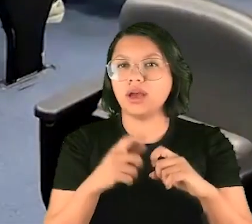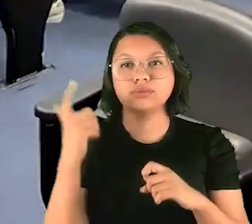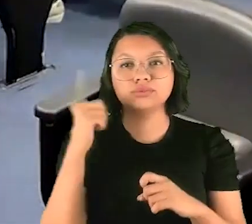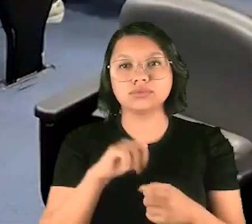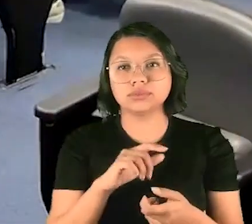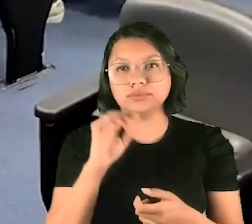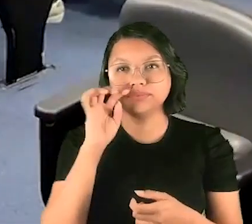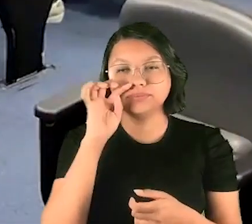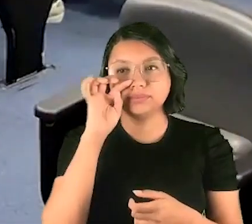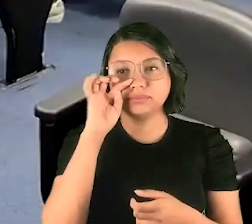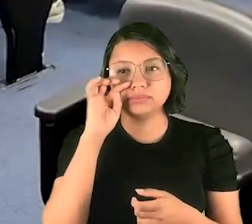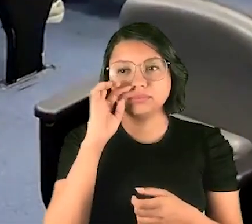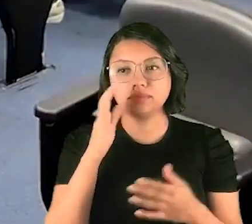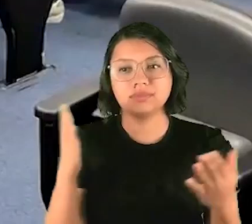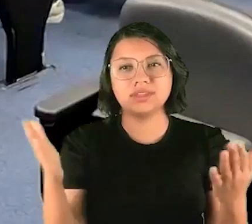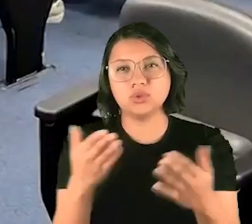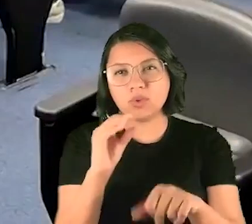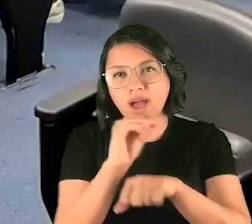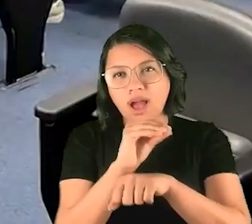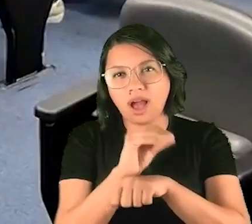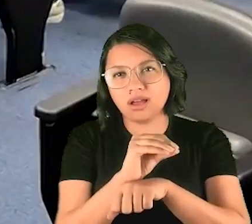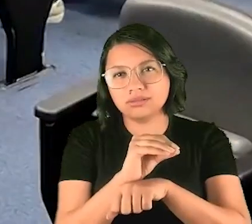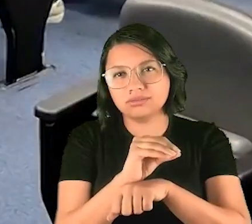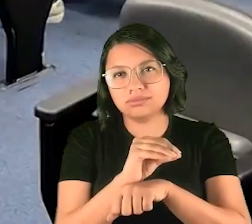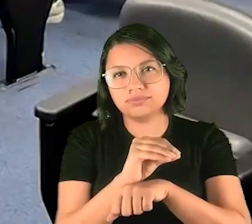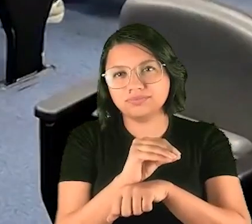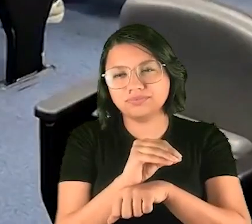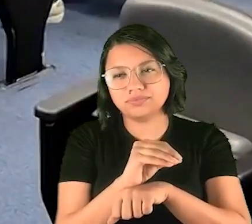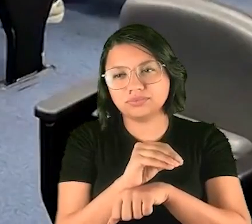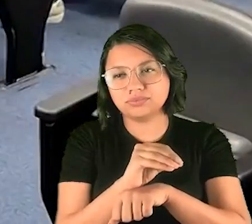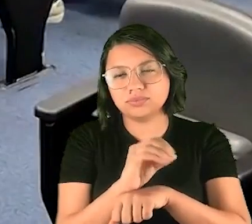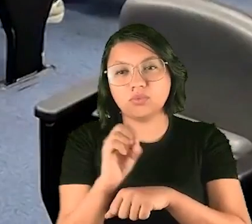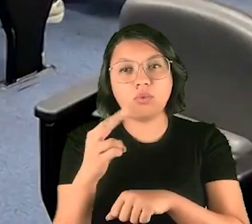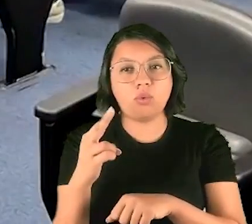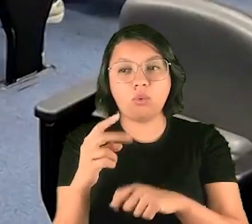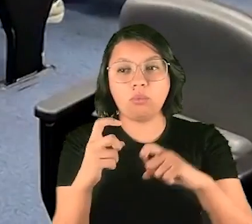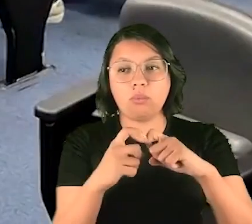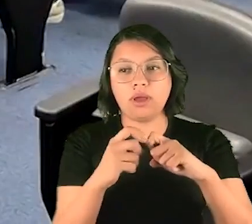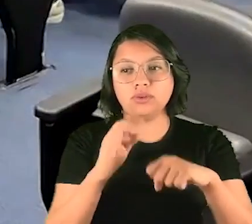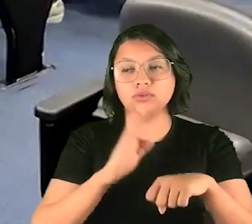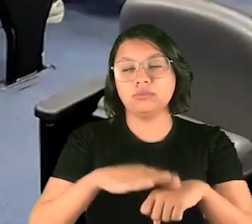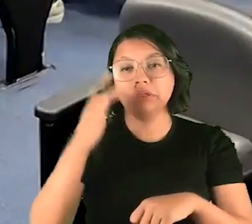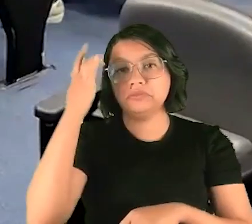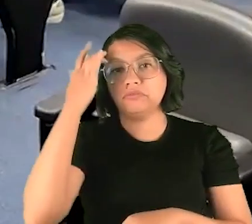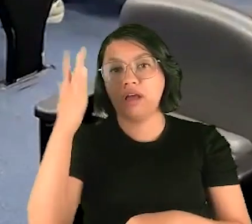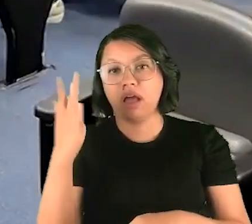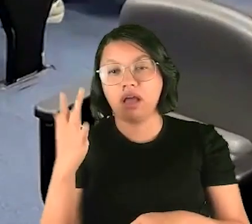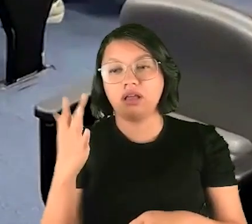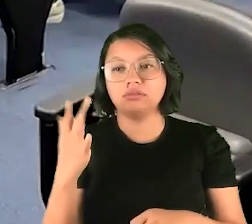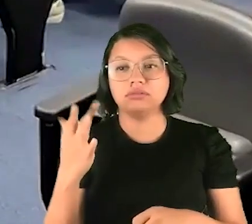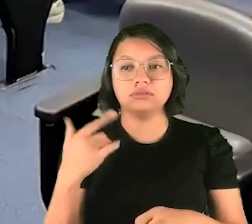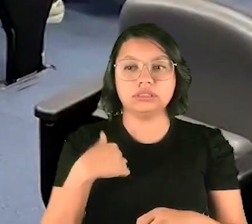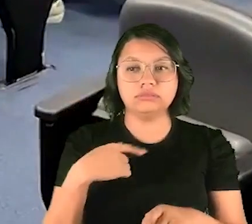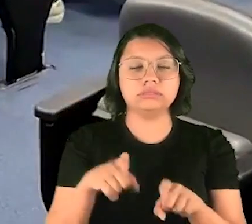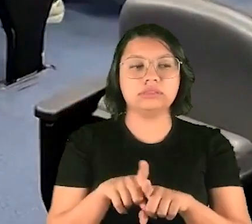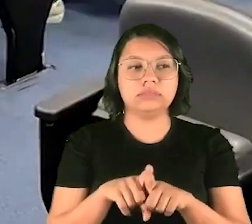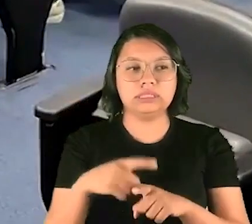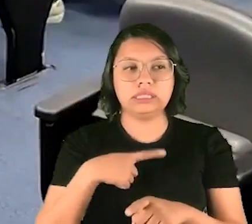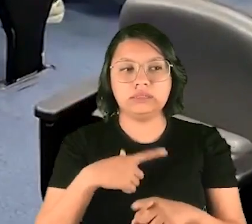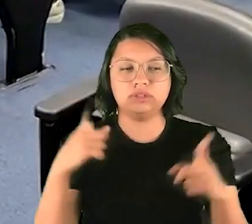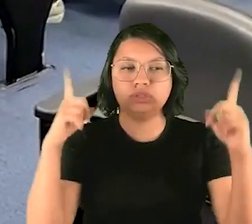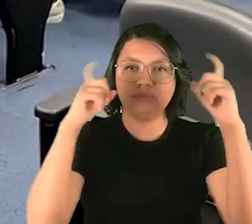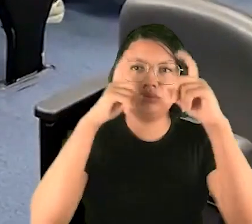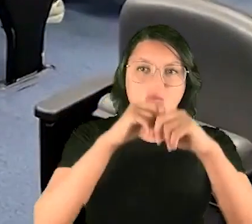assim, será que os médicos conseguem, isso é tratado no seguinte, ou para o médico é mais